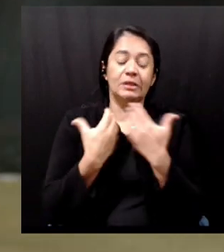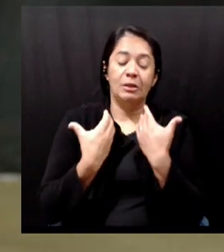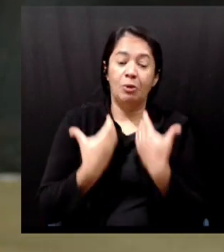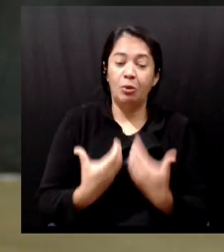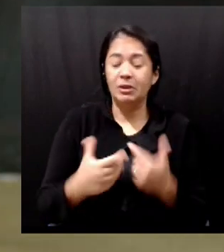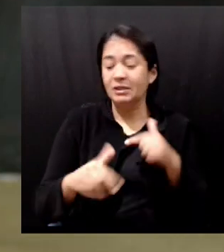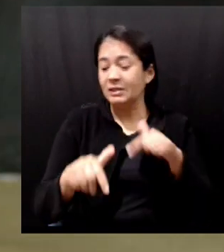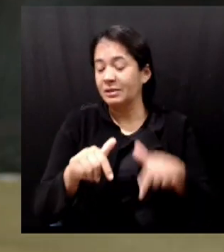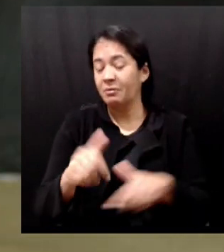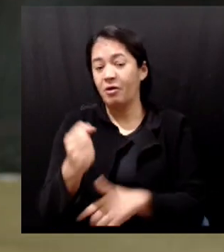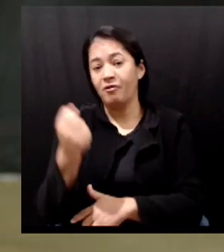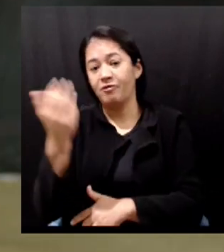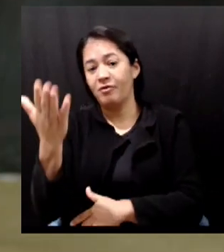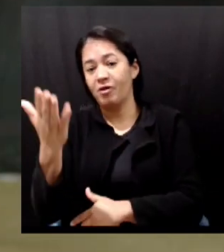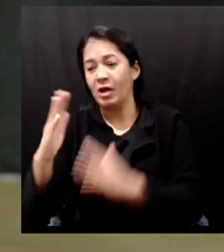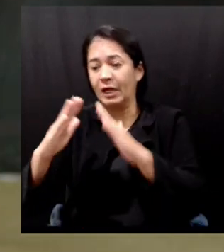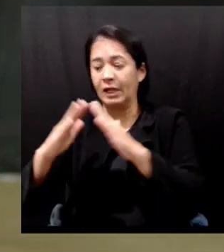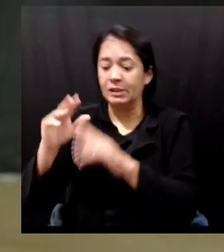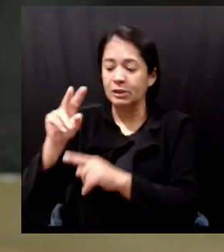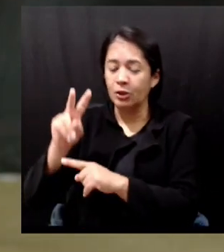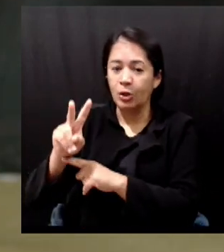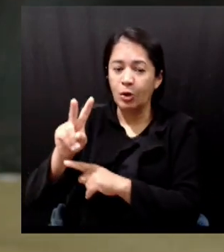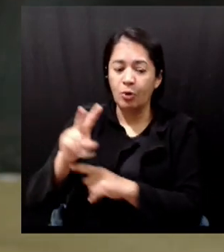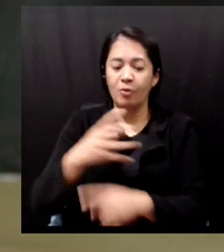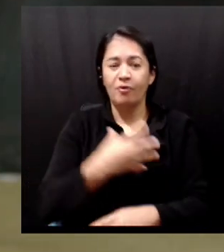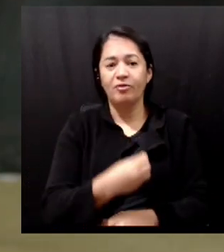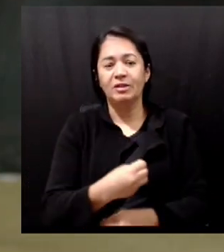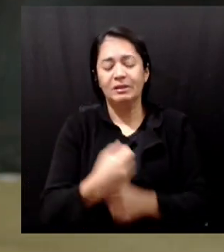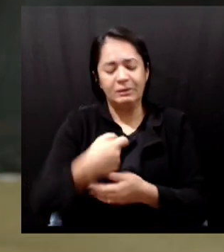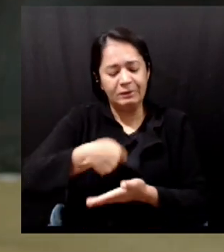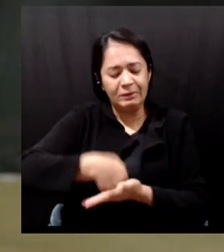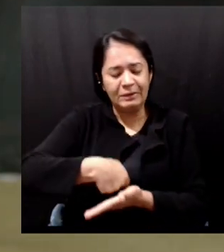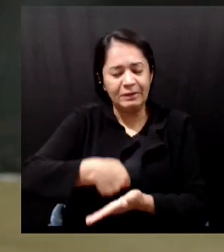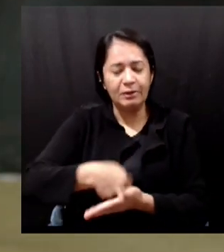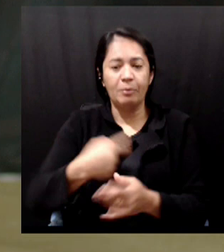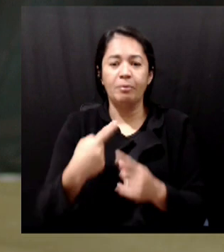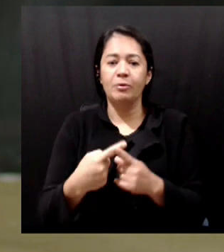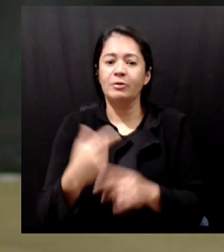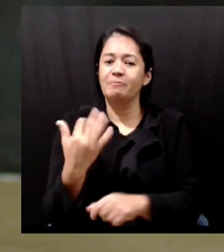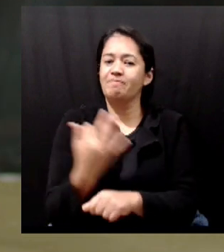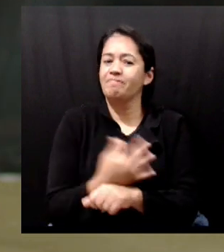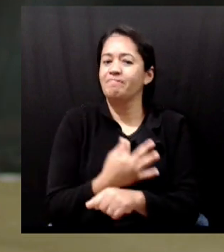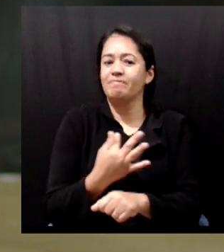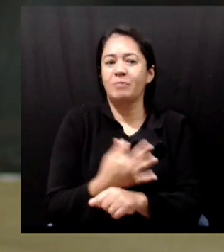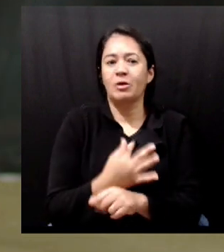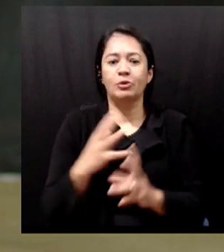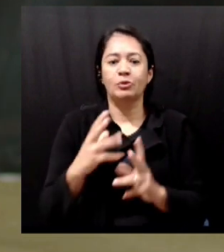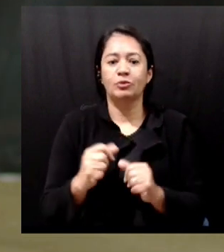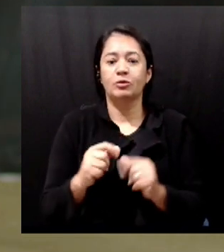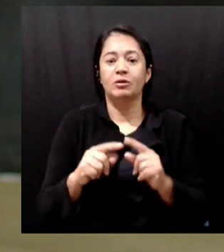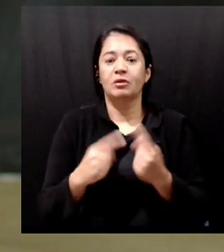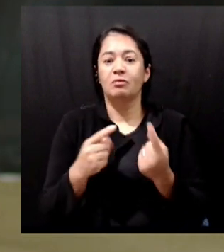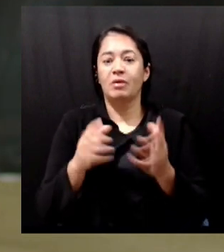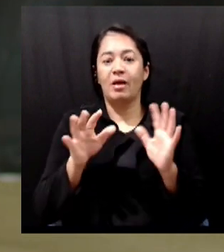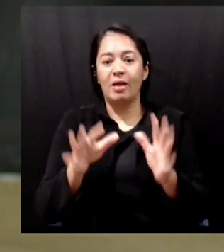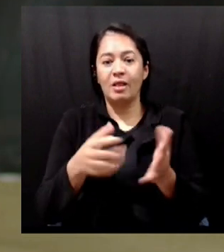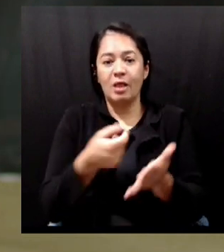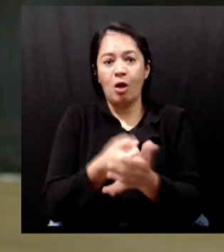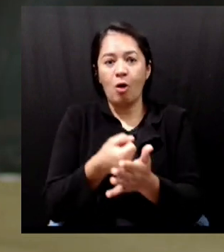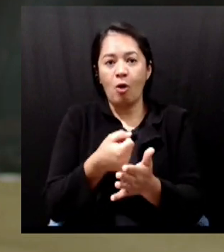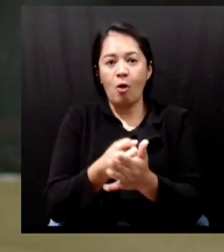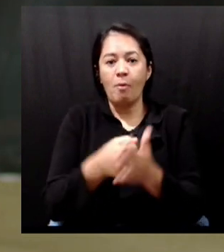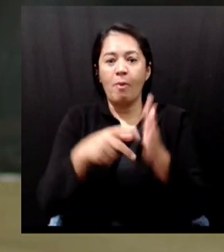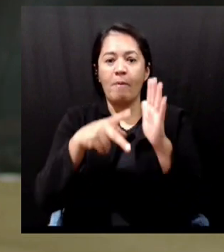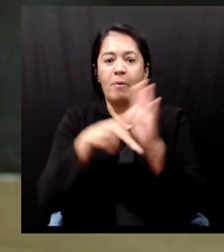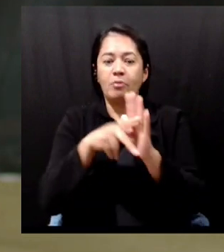cuidam da casa, dos filhos e ainda se cobram por não dar conta de tudo. Essa cobrança vinda da sociedade é muitas